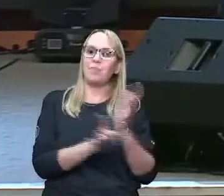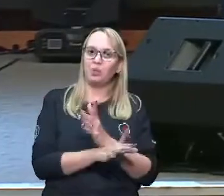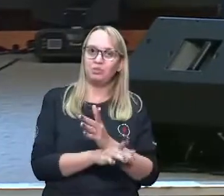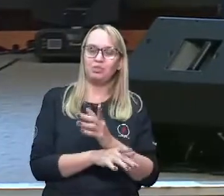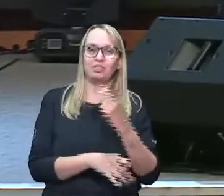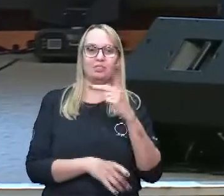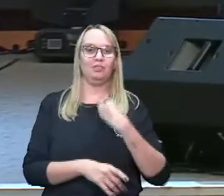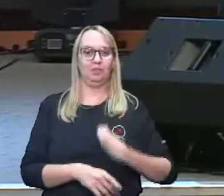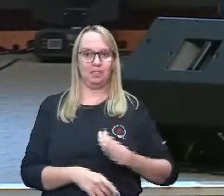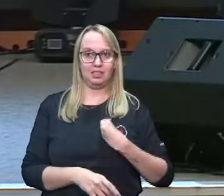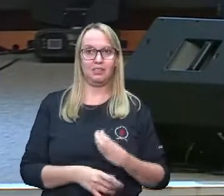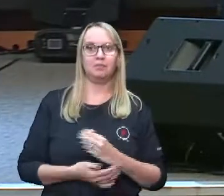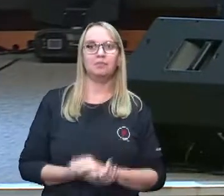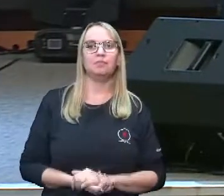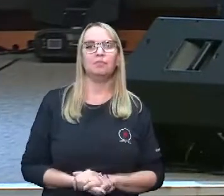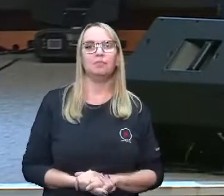vida.